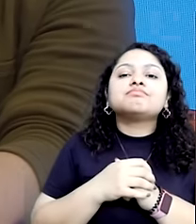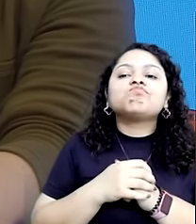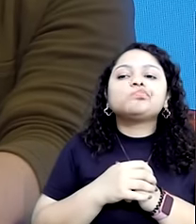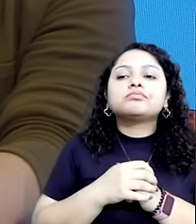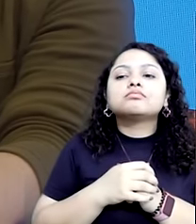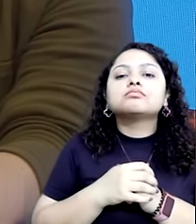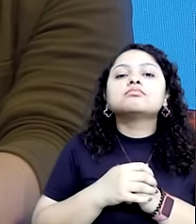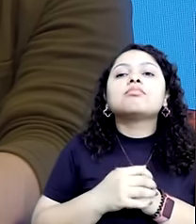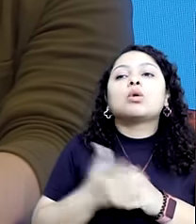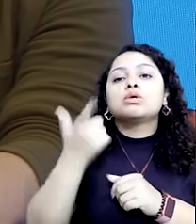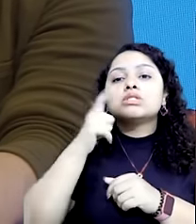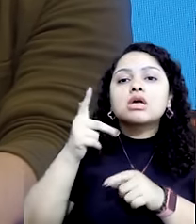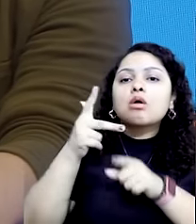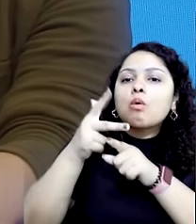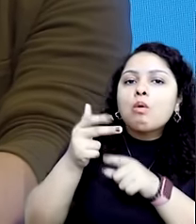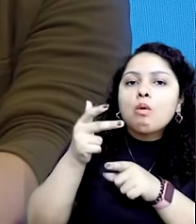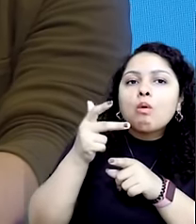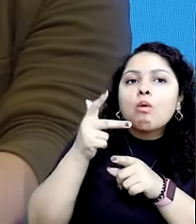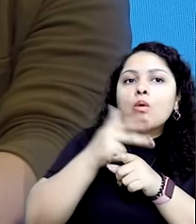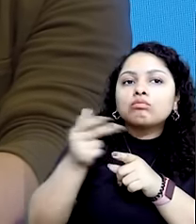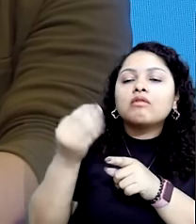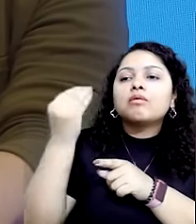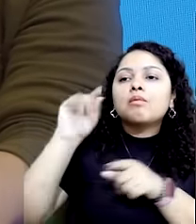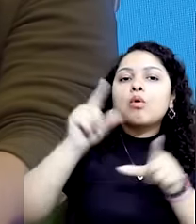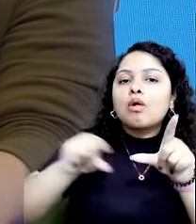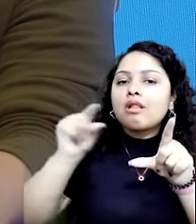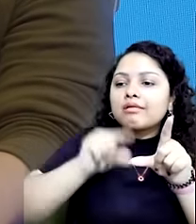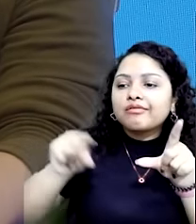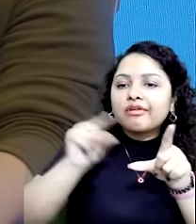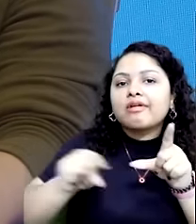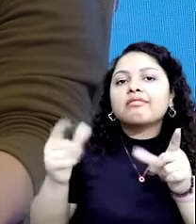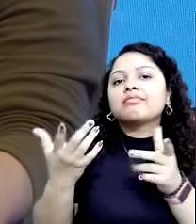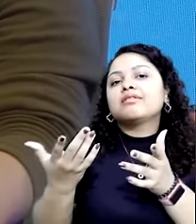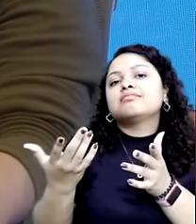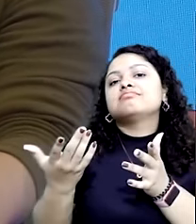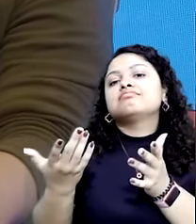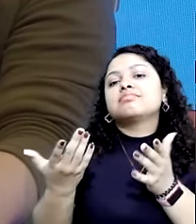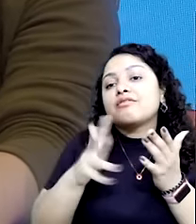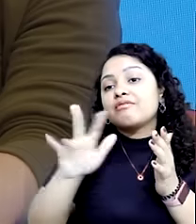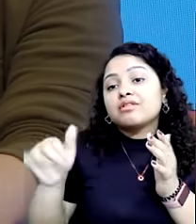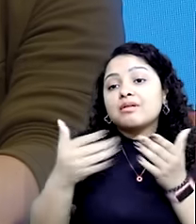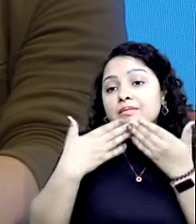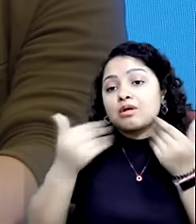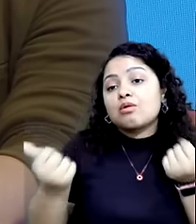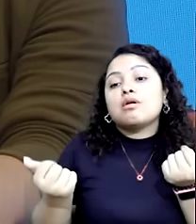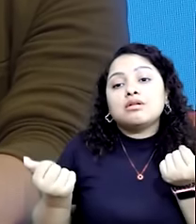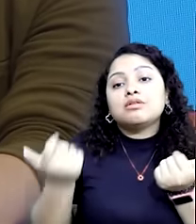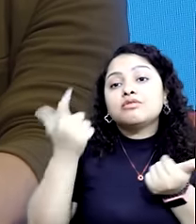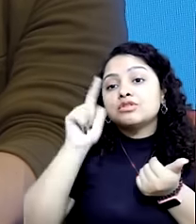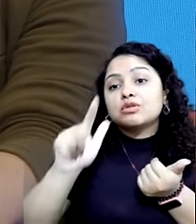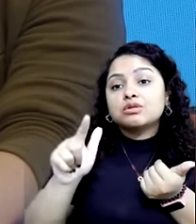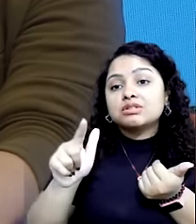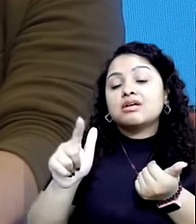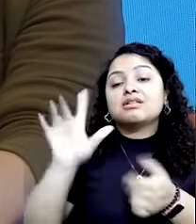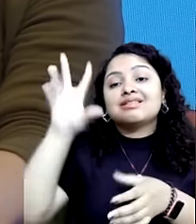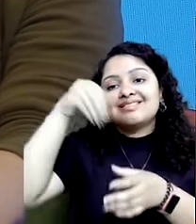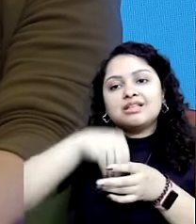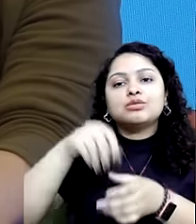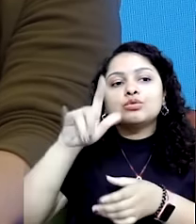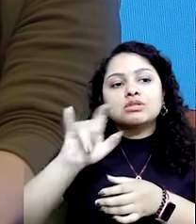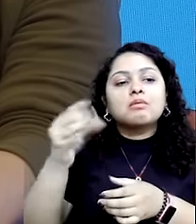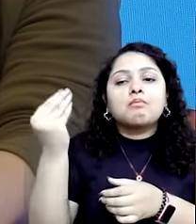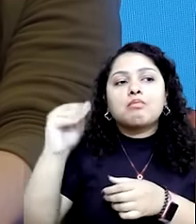consegue recortar você consegue colocar legenda cada vez vai ter vai Melhor ainda examente então você consegue no próprio Instagram